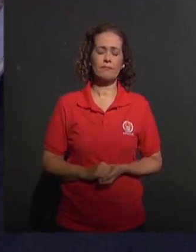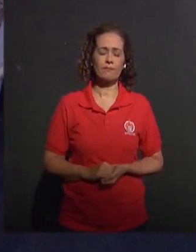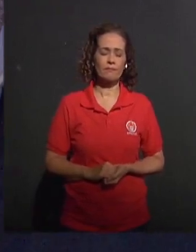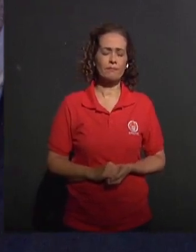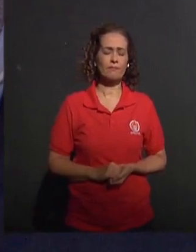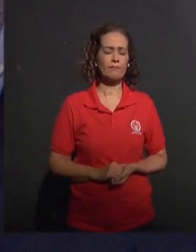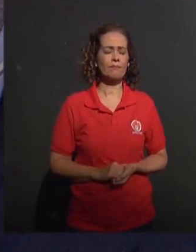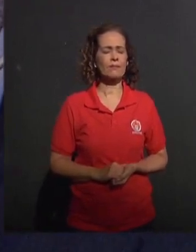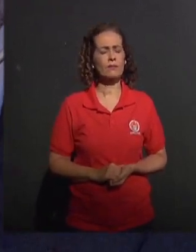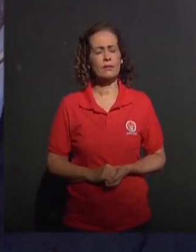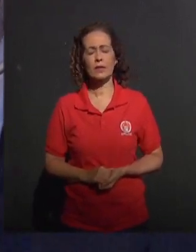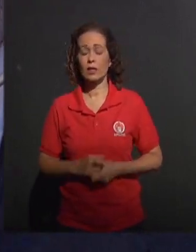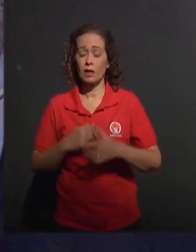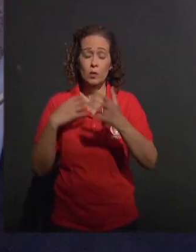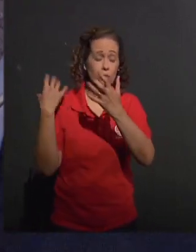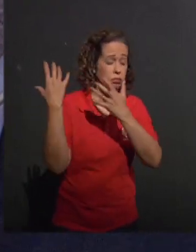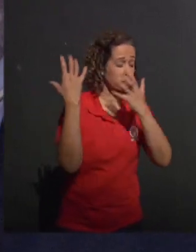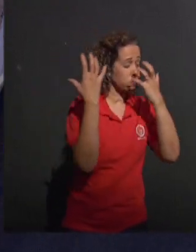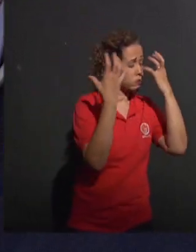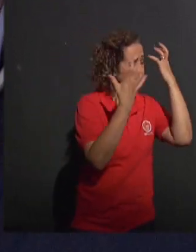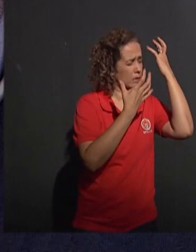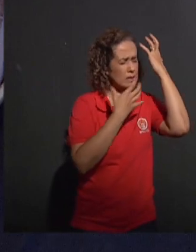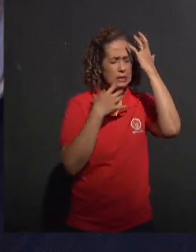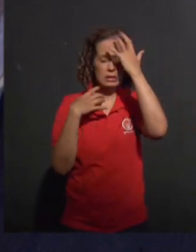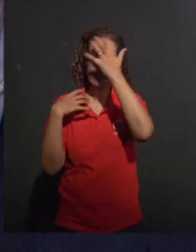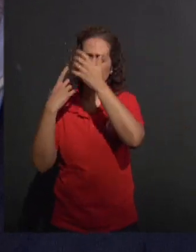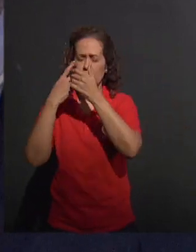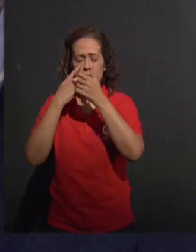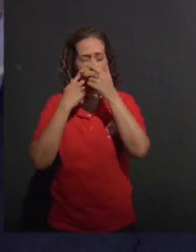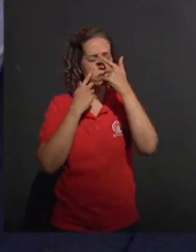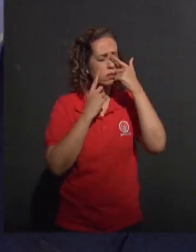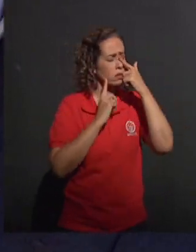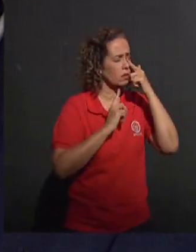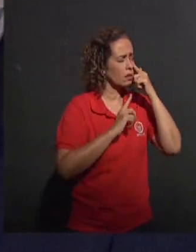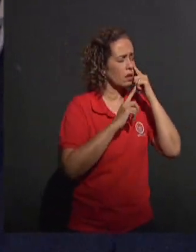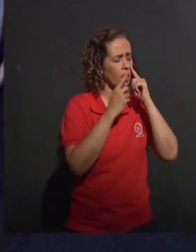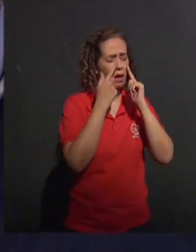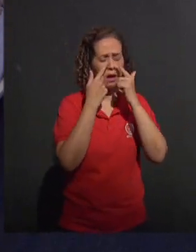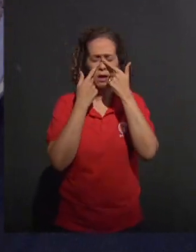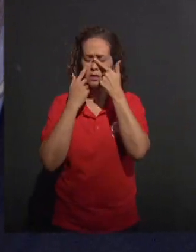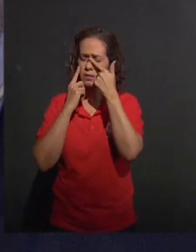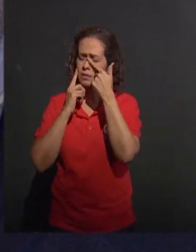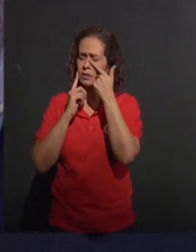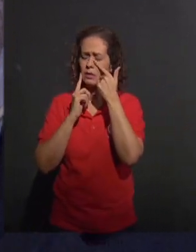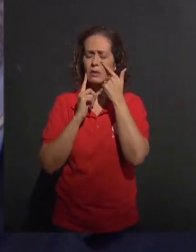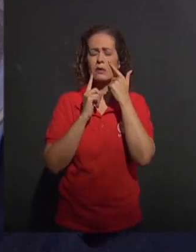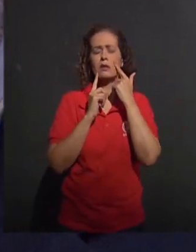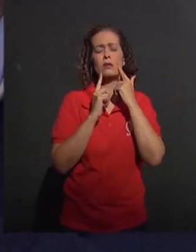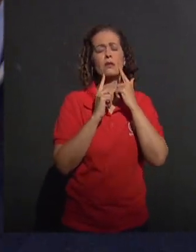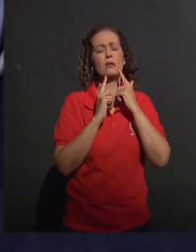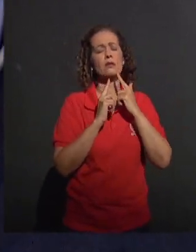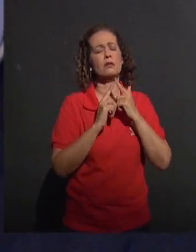O desespero, Senhor. As lágrimas. Os gemidos.